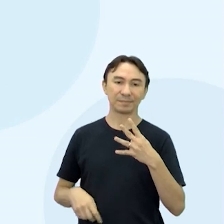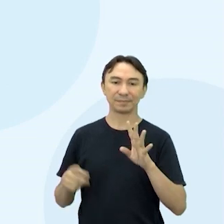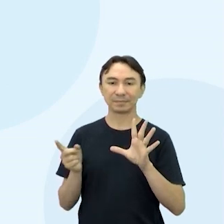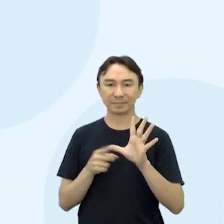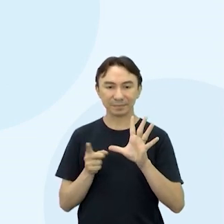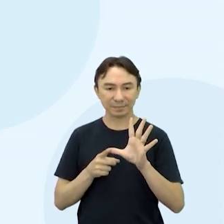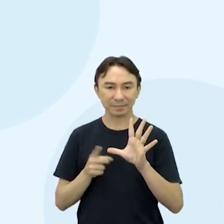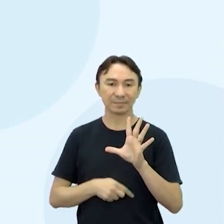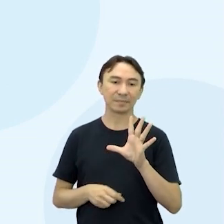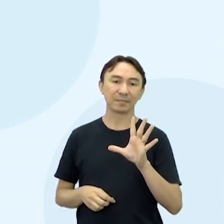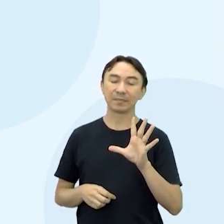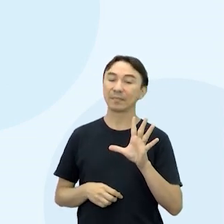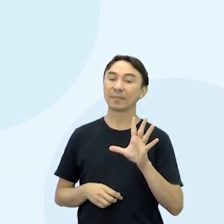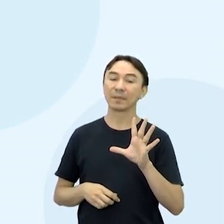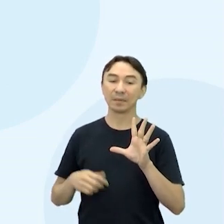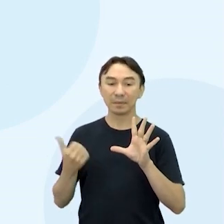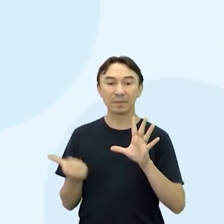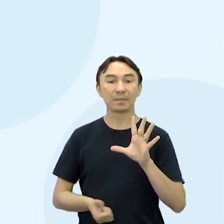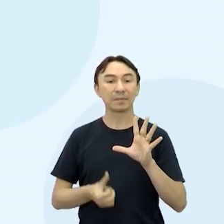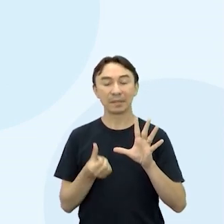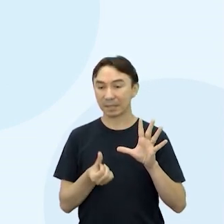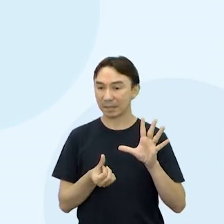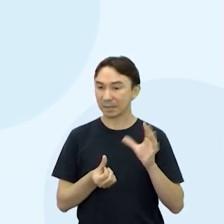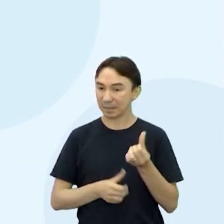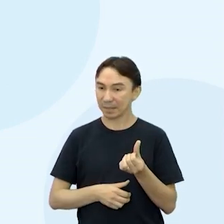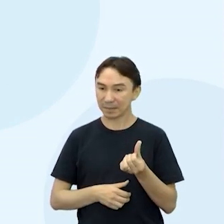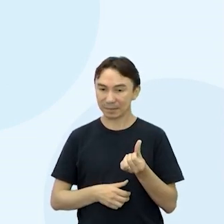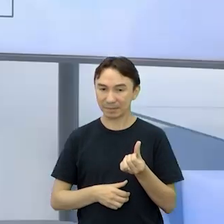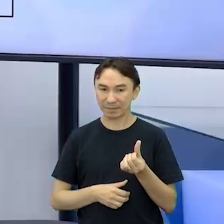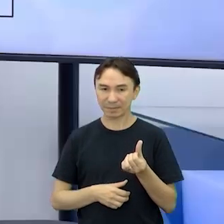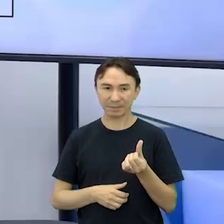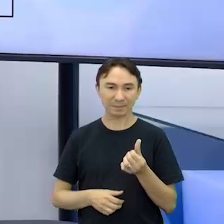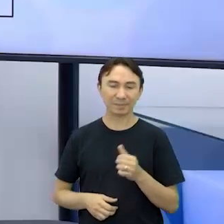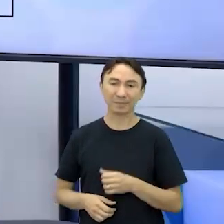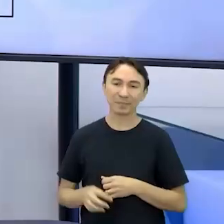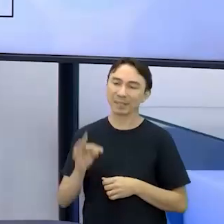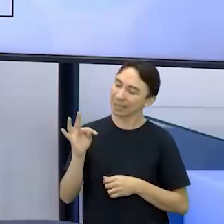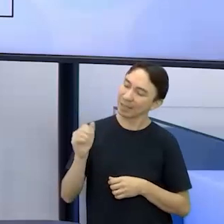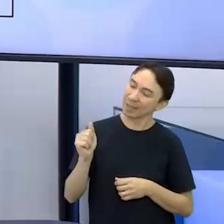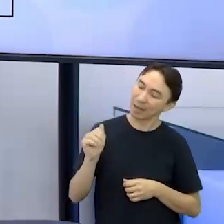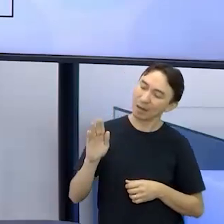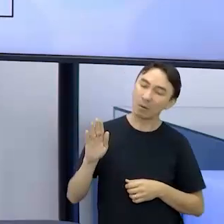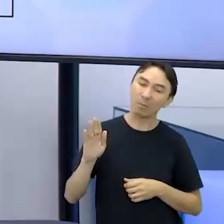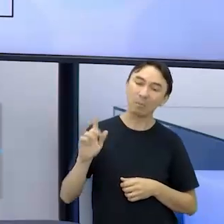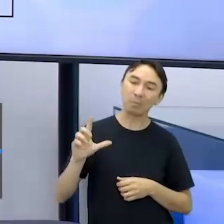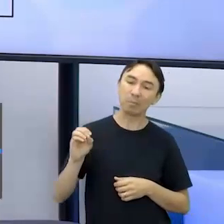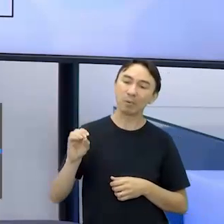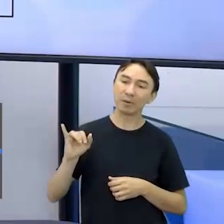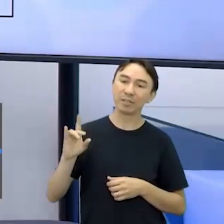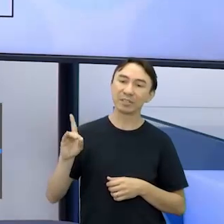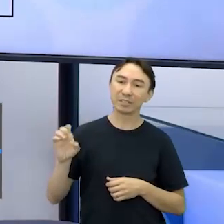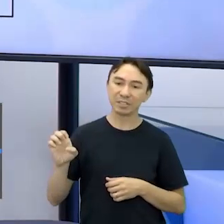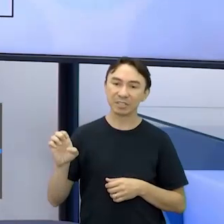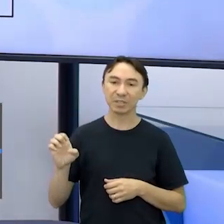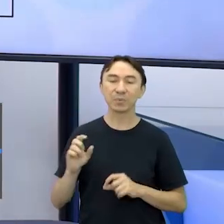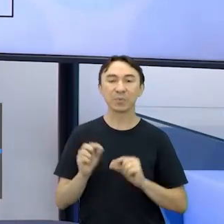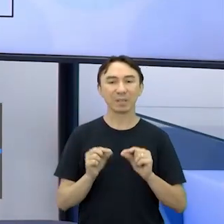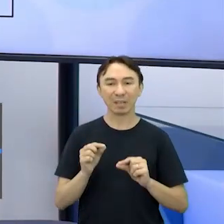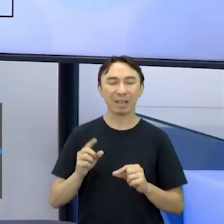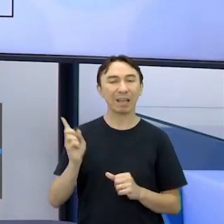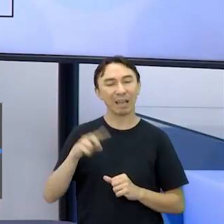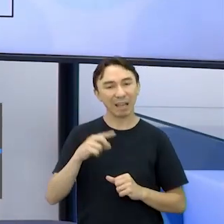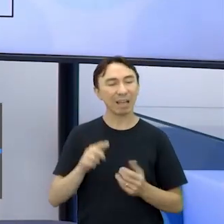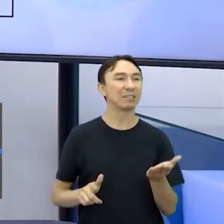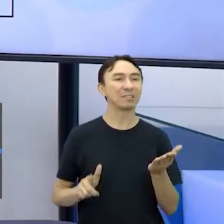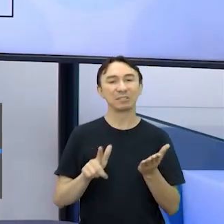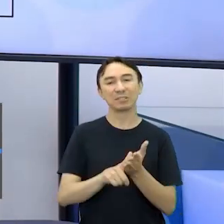Daily Mail, The Daily Telegraph. Fala agora, o tabloide são aqueles jornais mais especulativos, né? Que tratam de temas